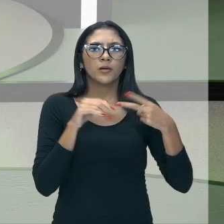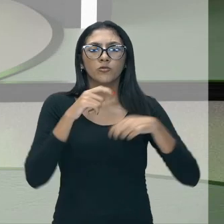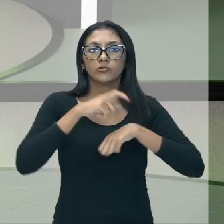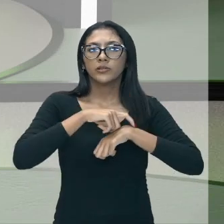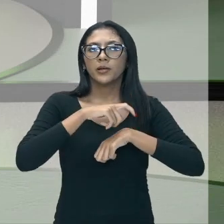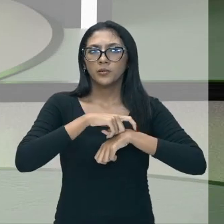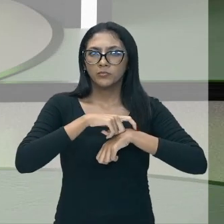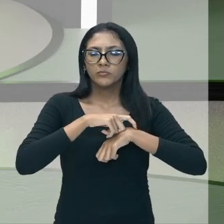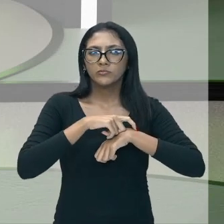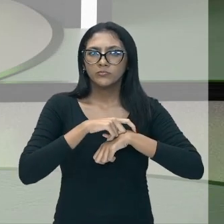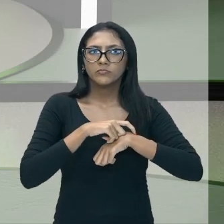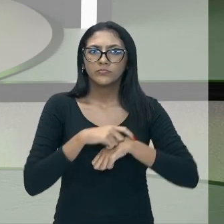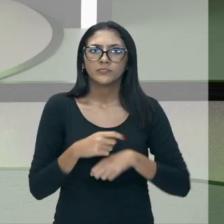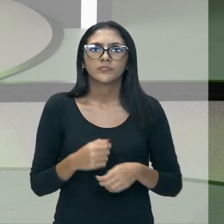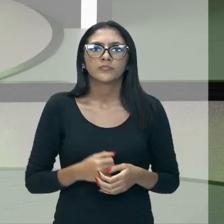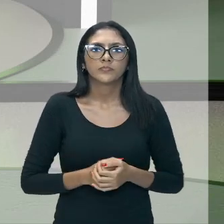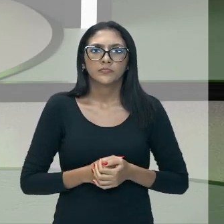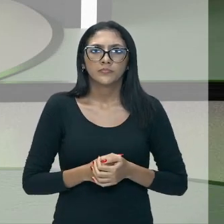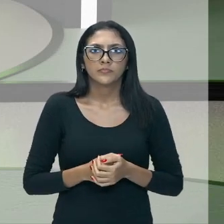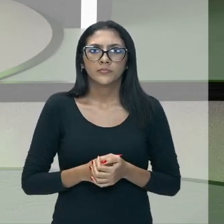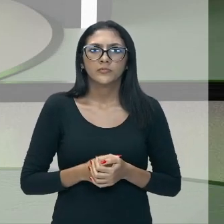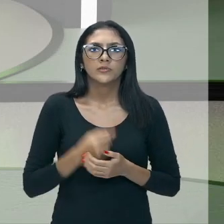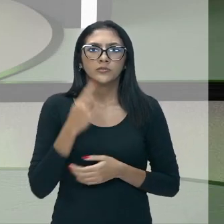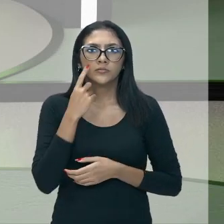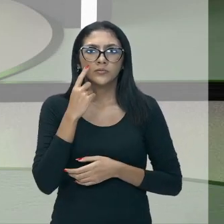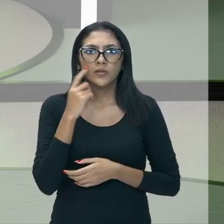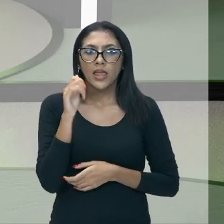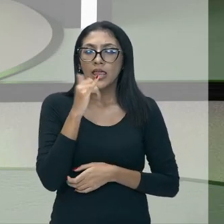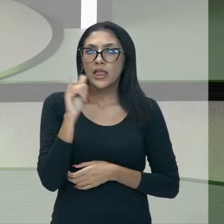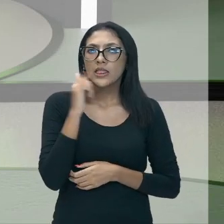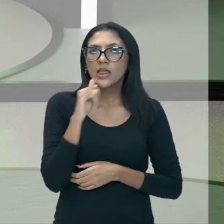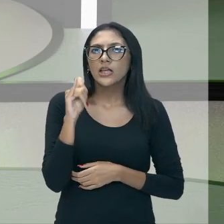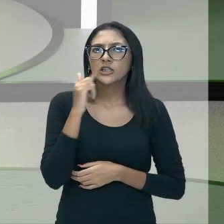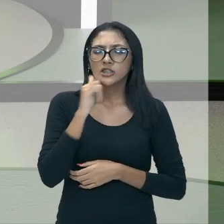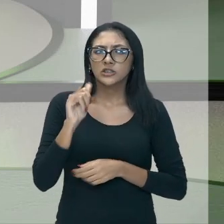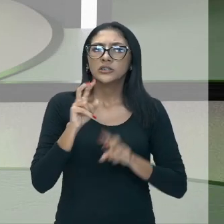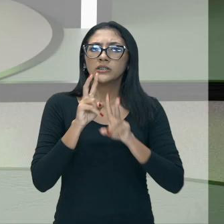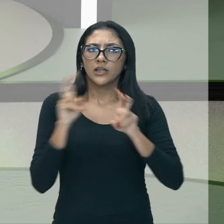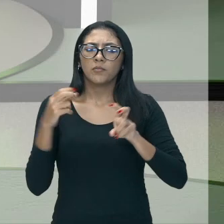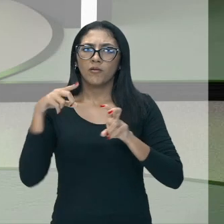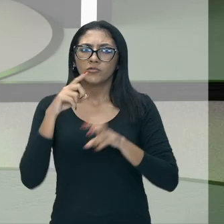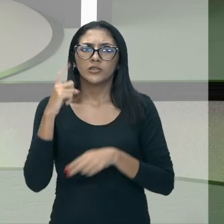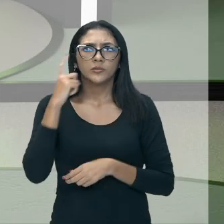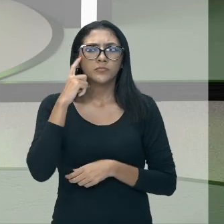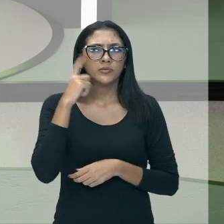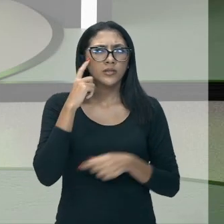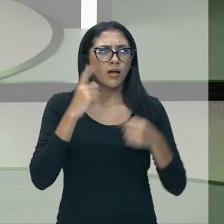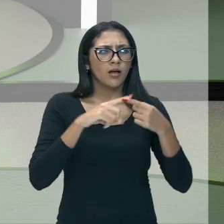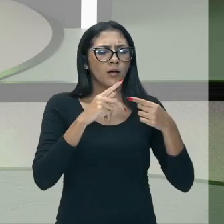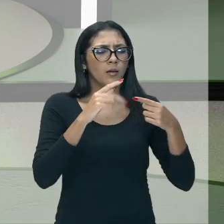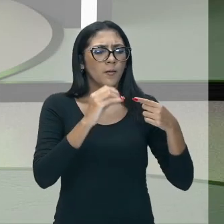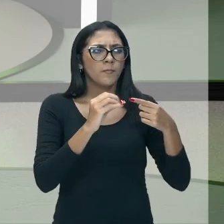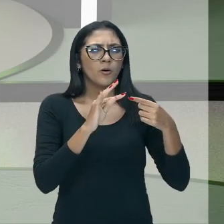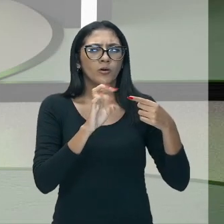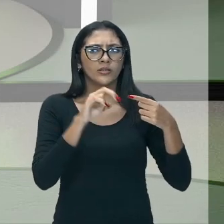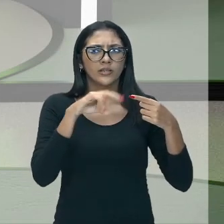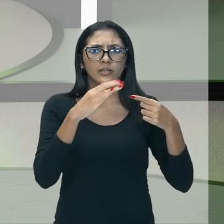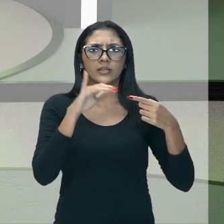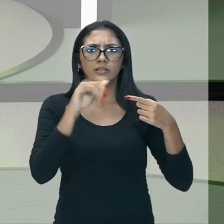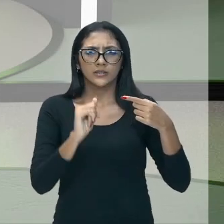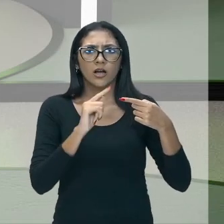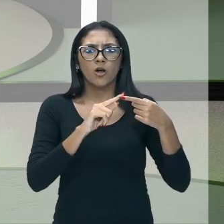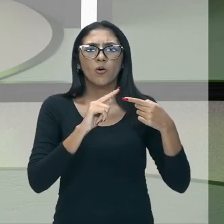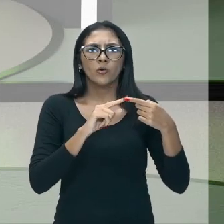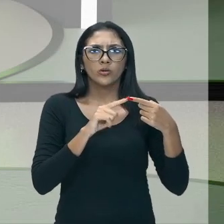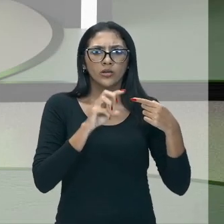Percebam que quando eu falar da energia elétrica, você tem aí A potência é dada em